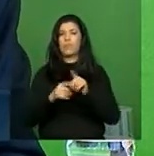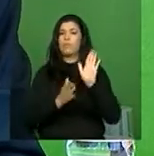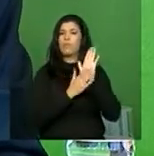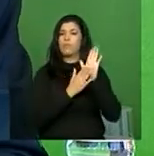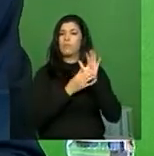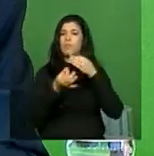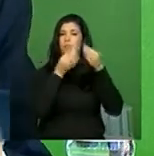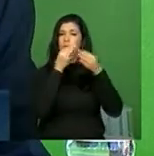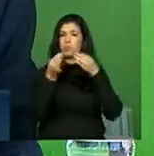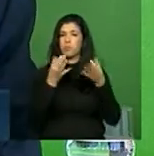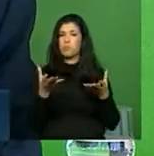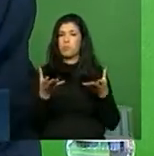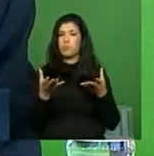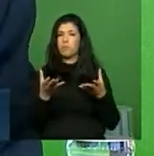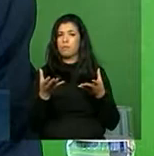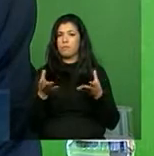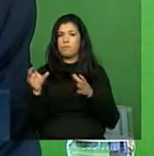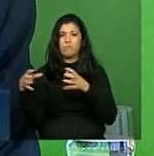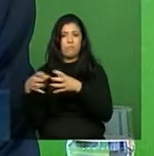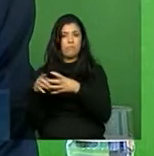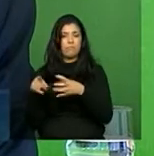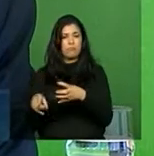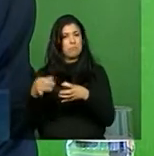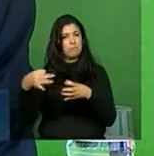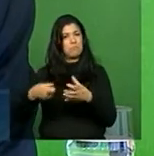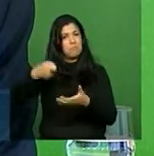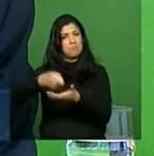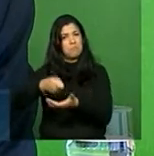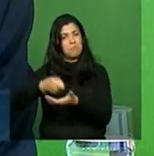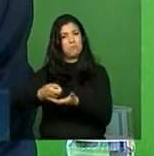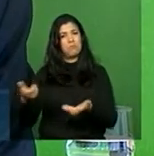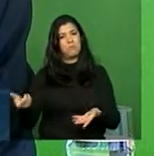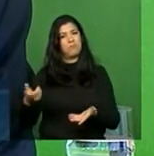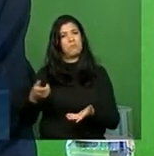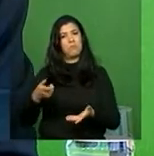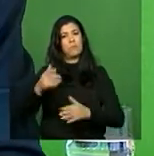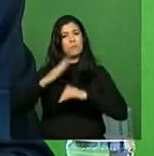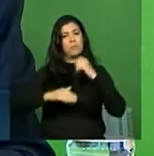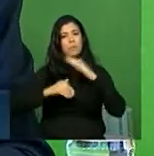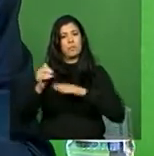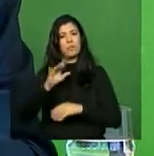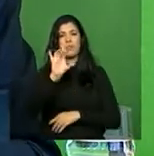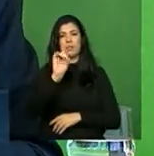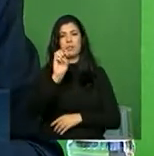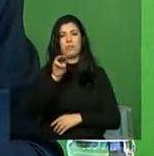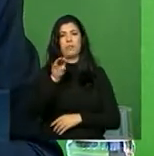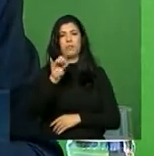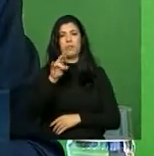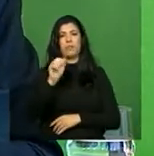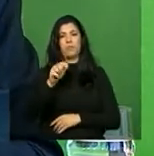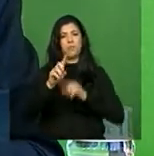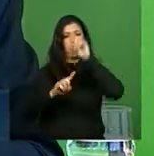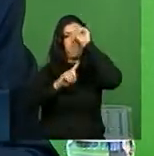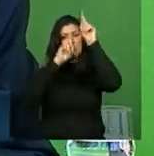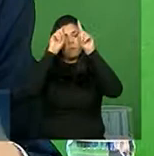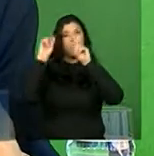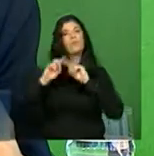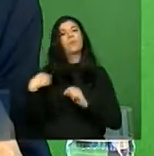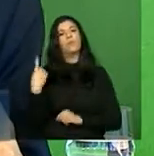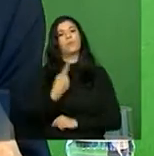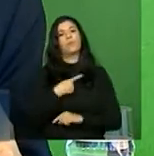propor soluta exercício da democracia e cabe a nós